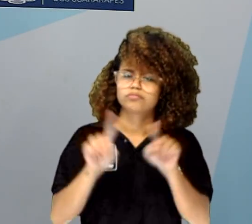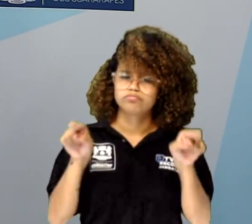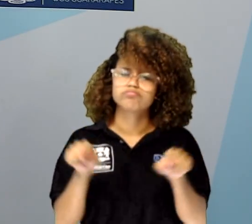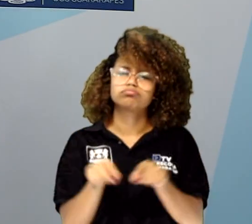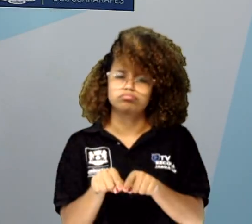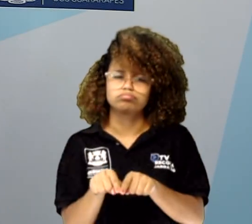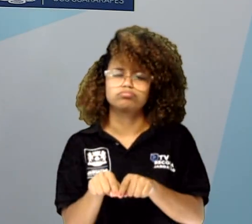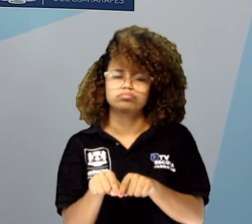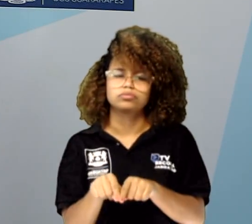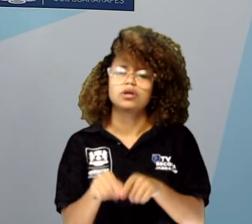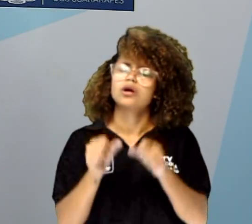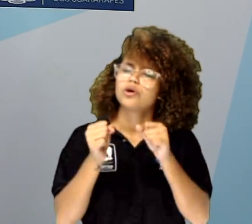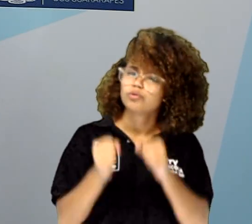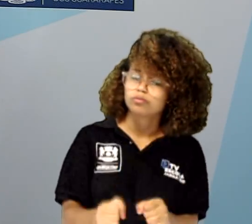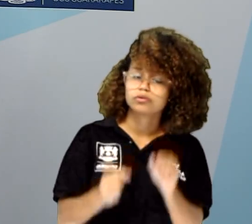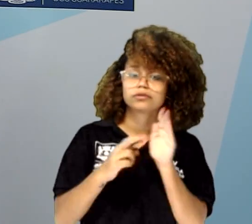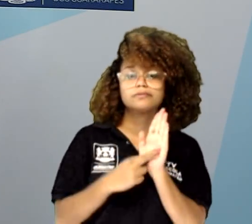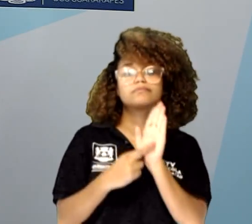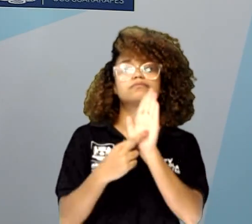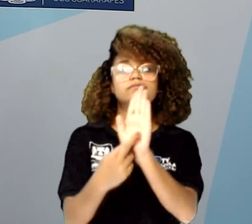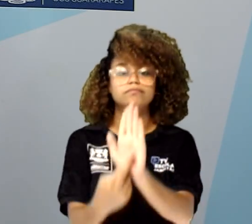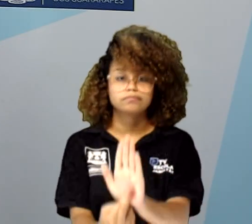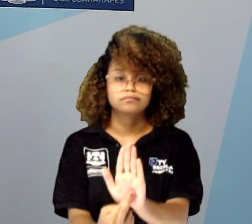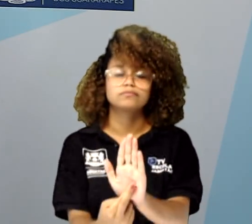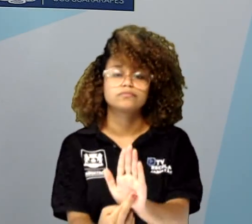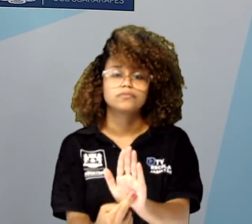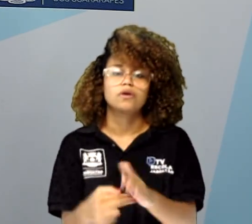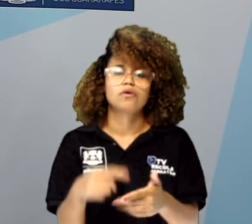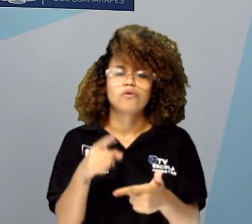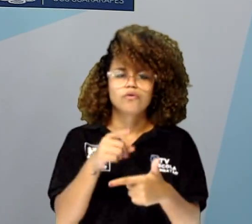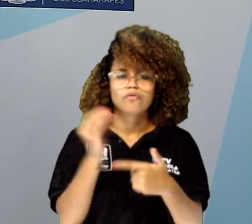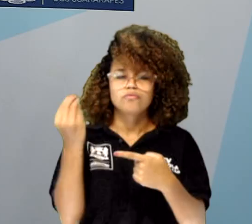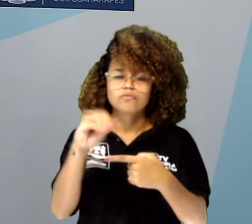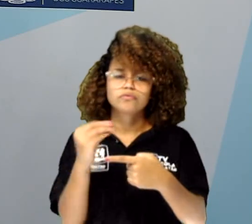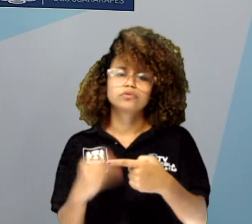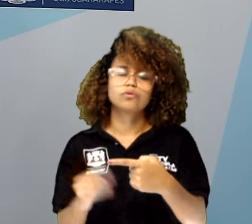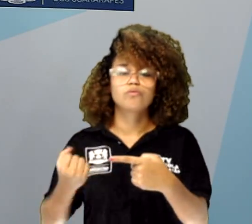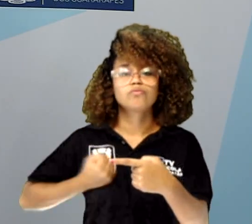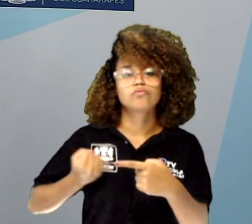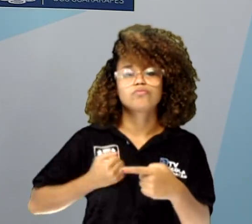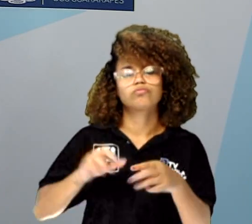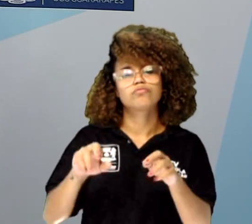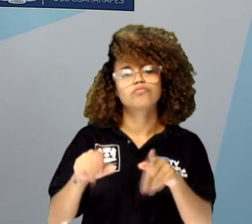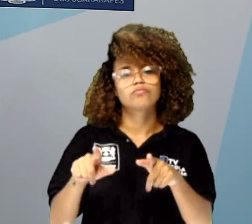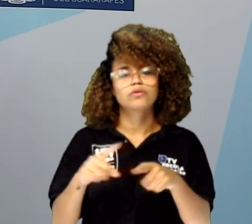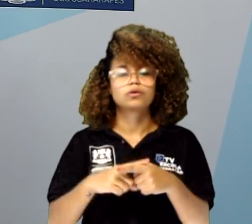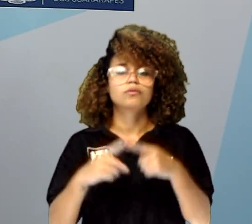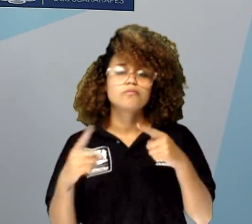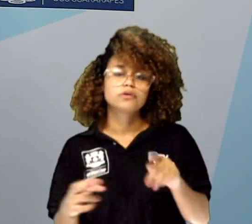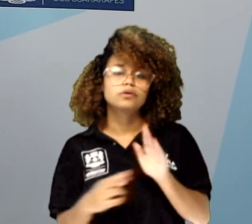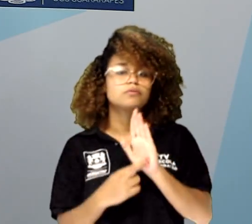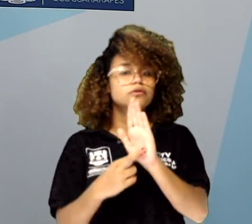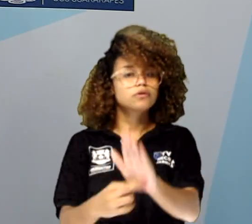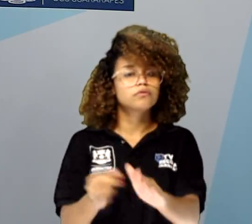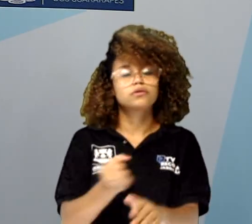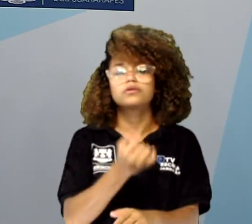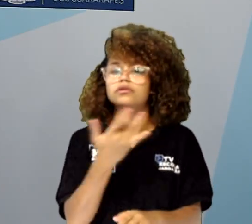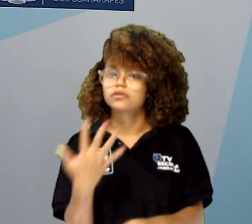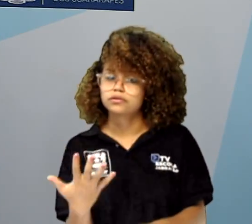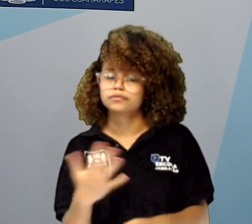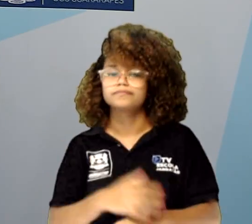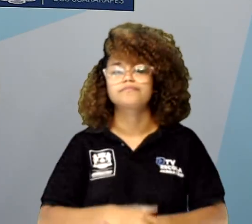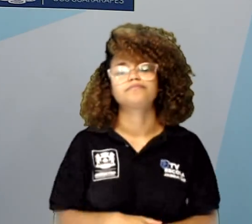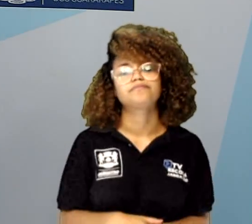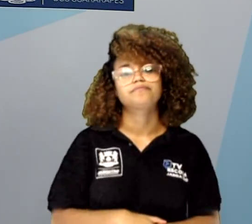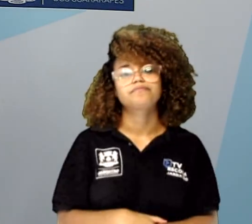pilha, e pode representar através de frações com números diferentes, mas vão representar a mesma quantidade. Como assim,